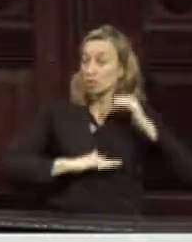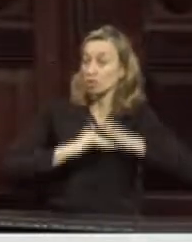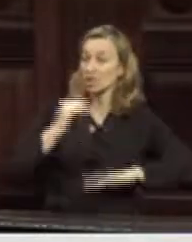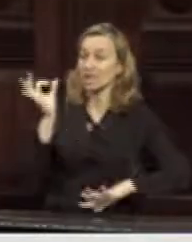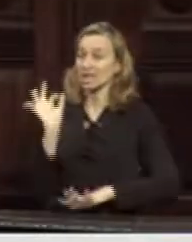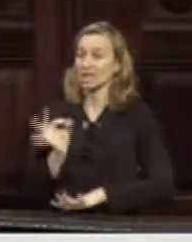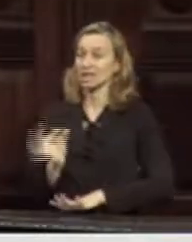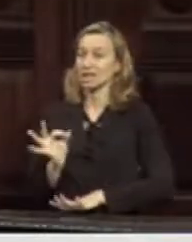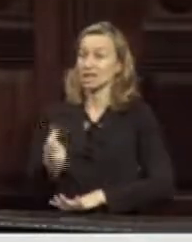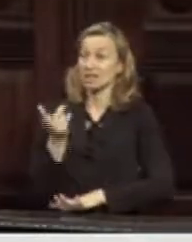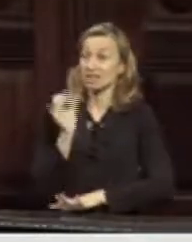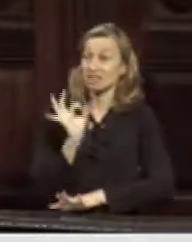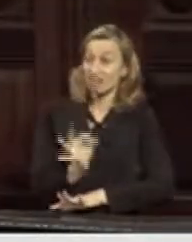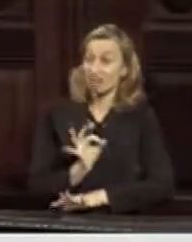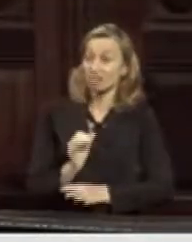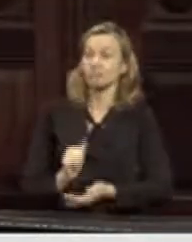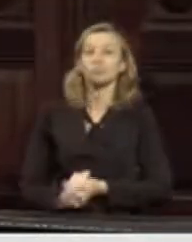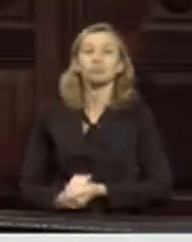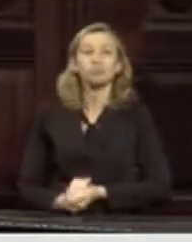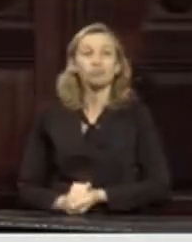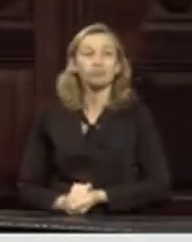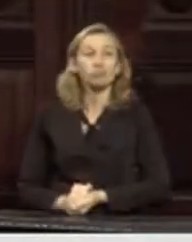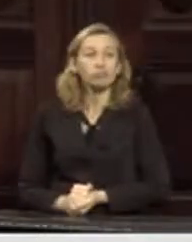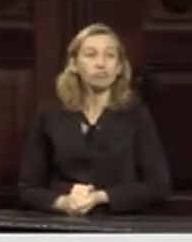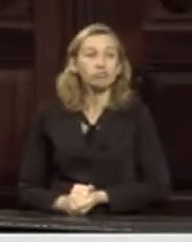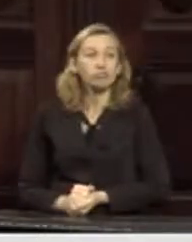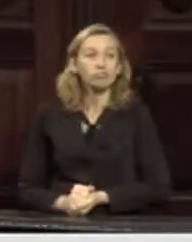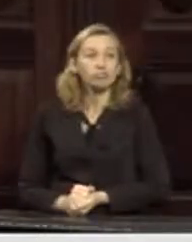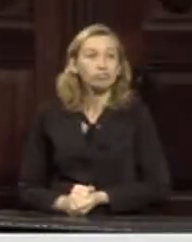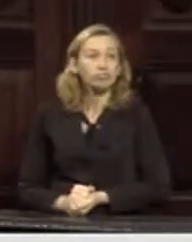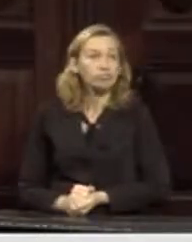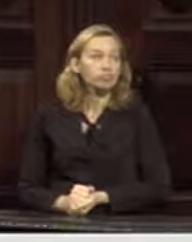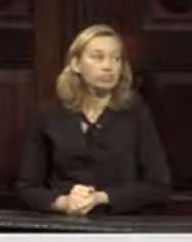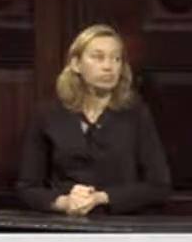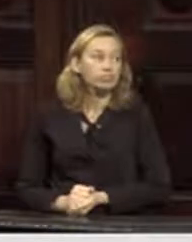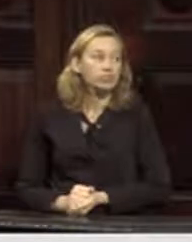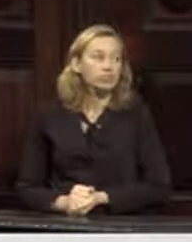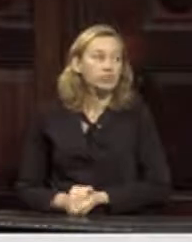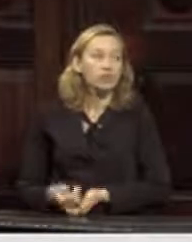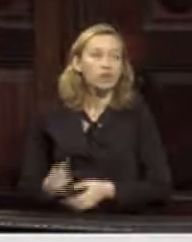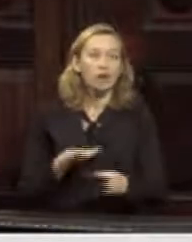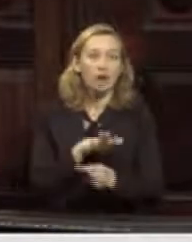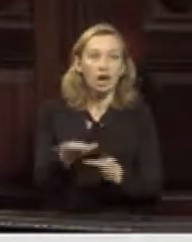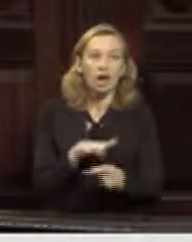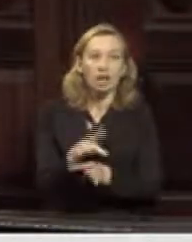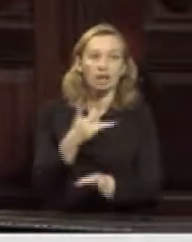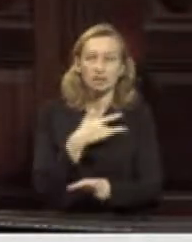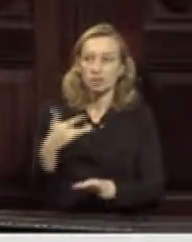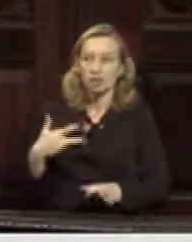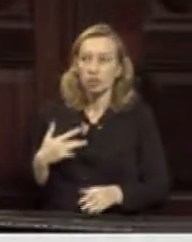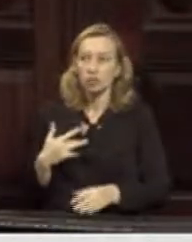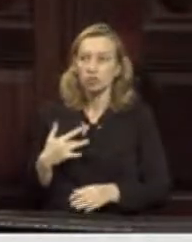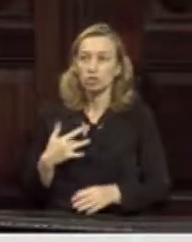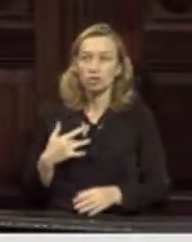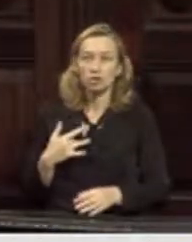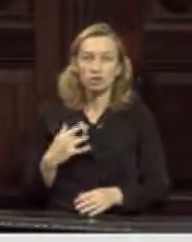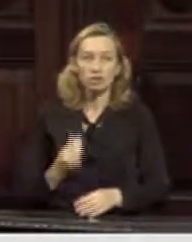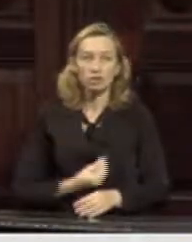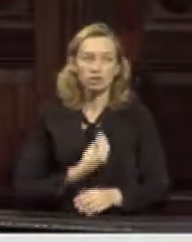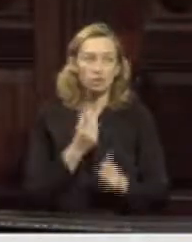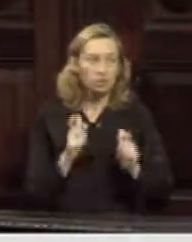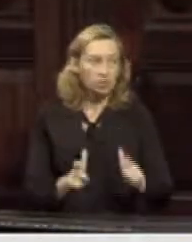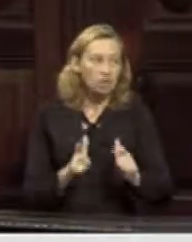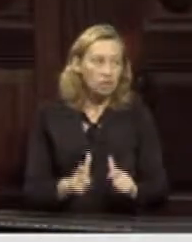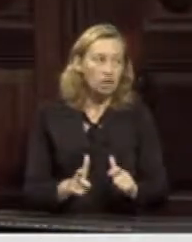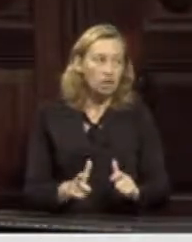certeza absoluta, e o pessoal da enfermagem está aqui, que vai ser derrubado o